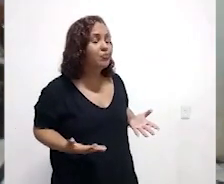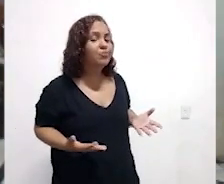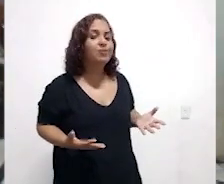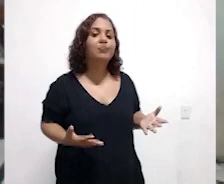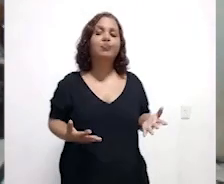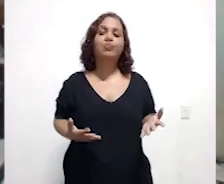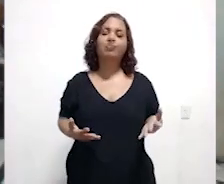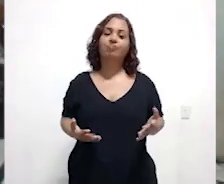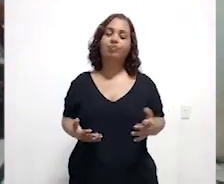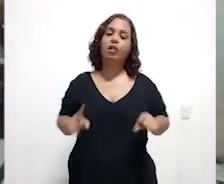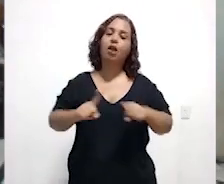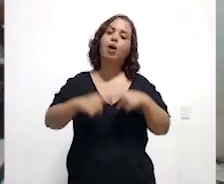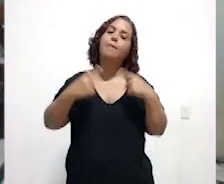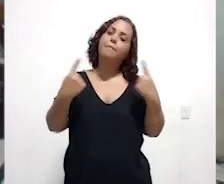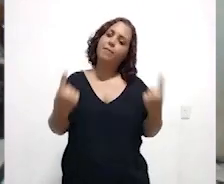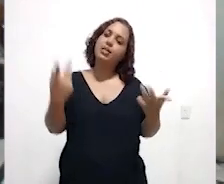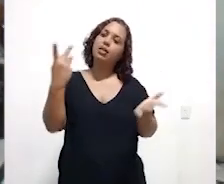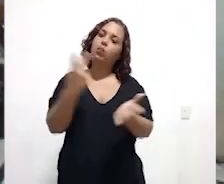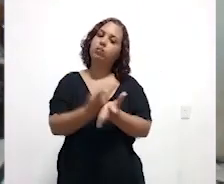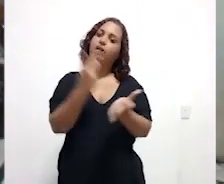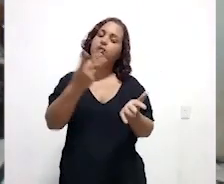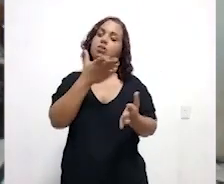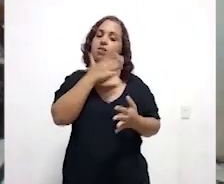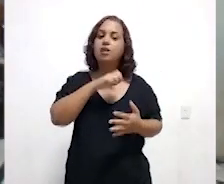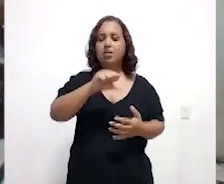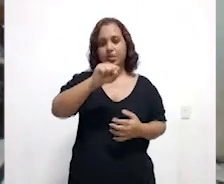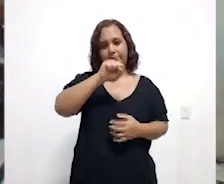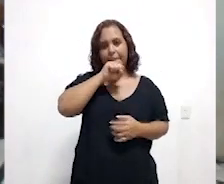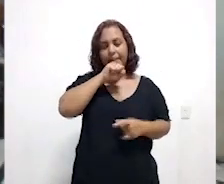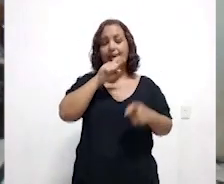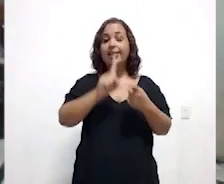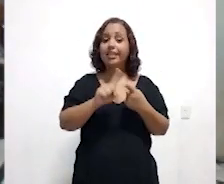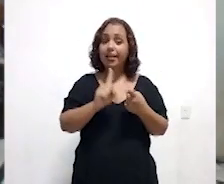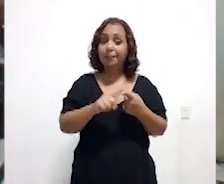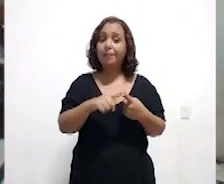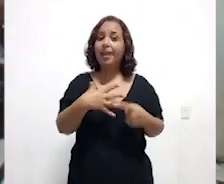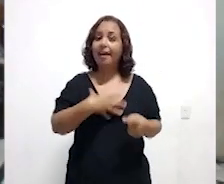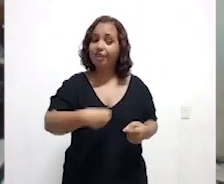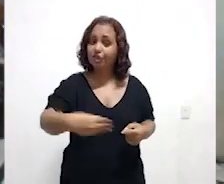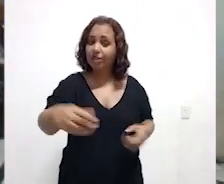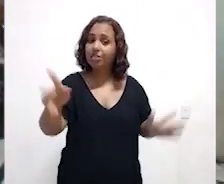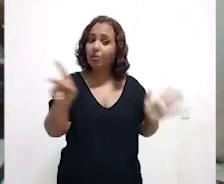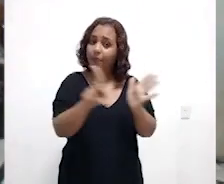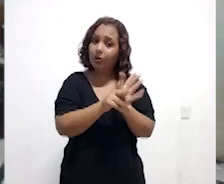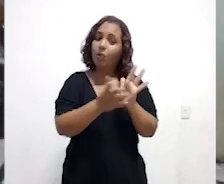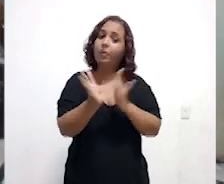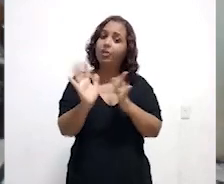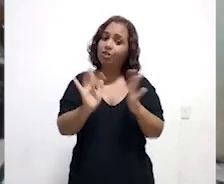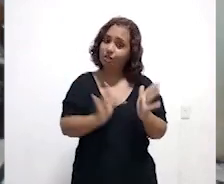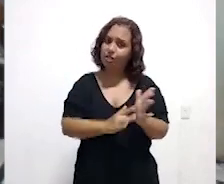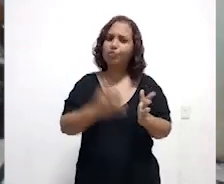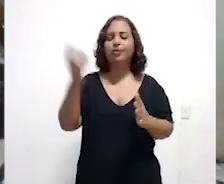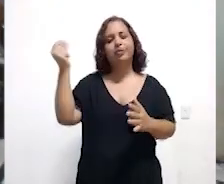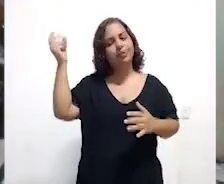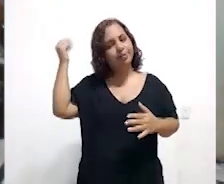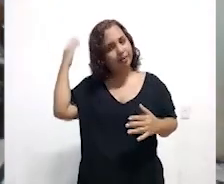Mas acontece que esse pai, que também é da geração de Jesus, daquela